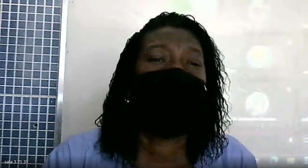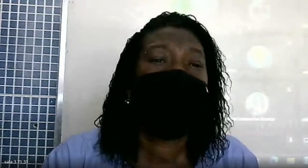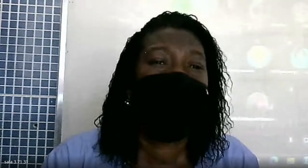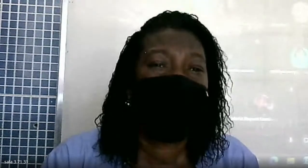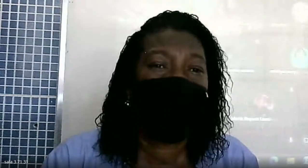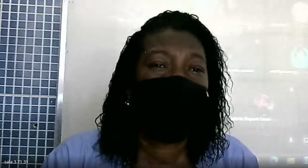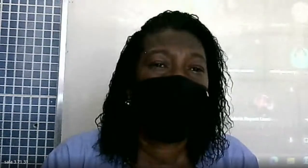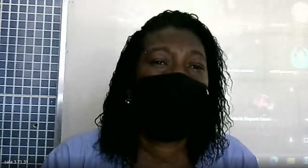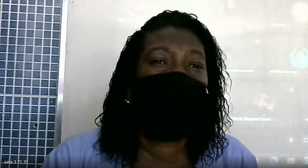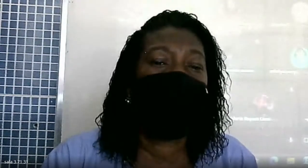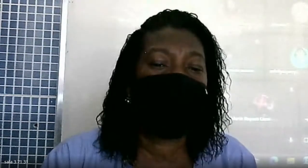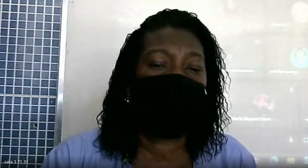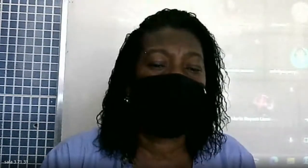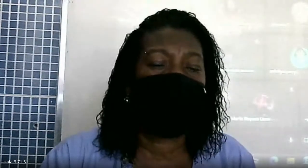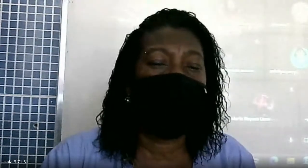acontece?